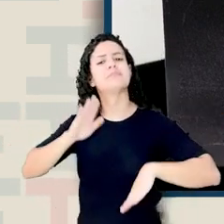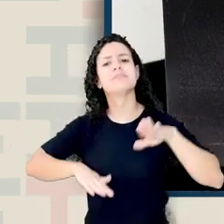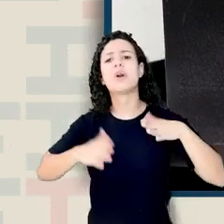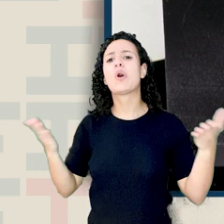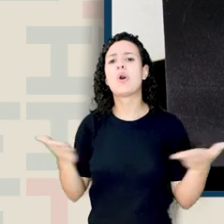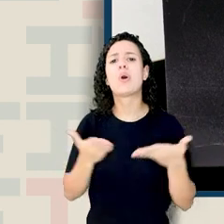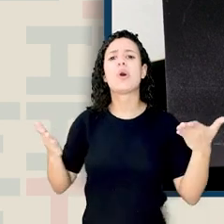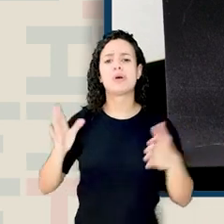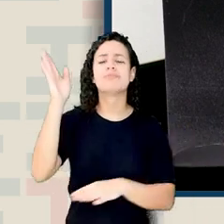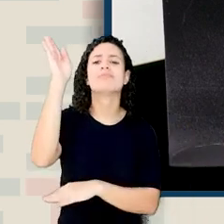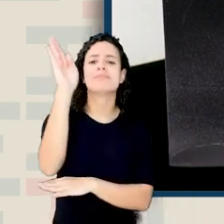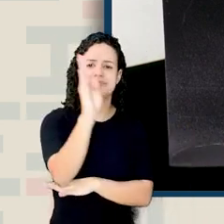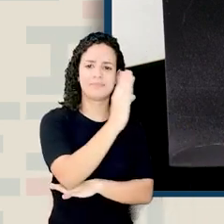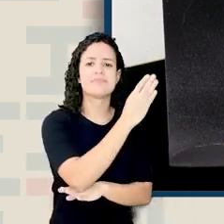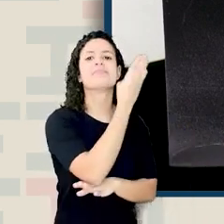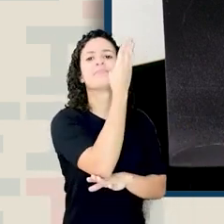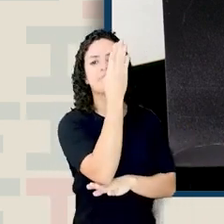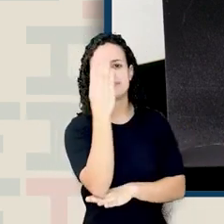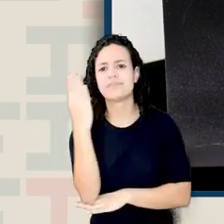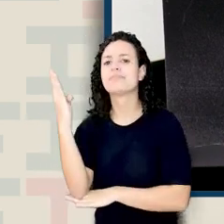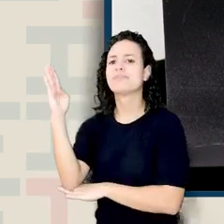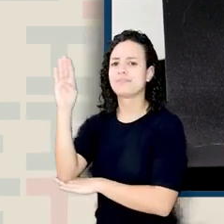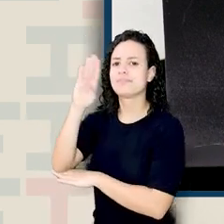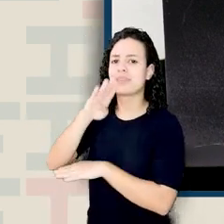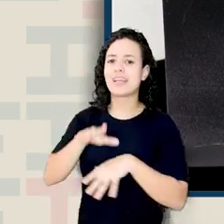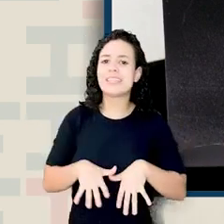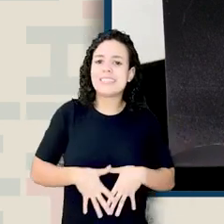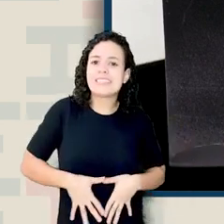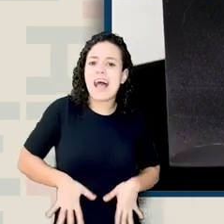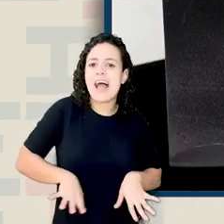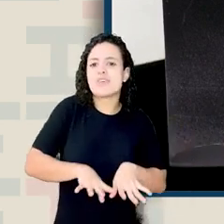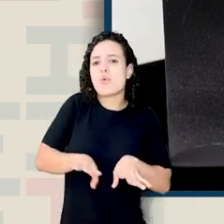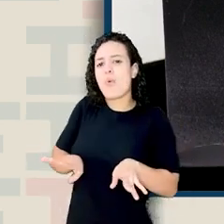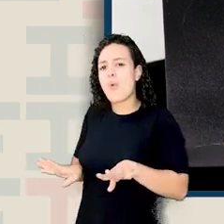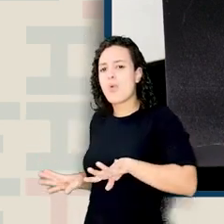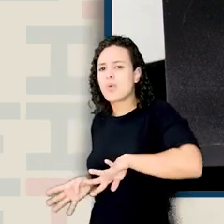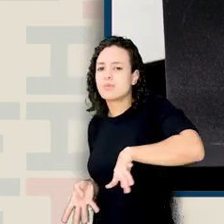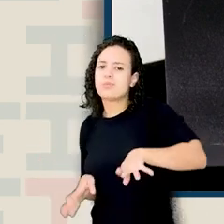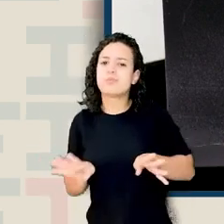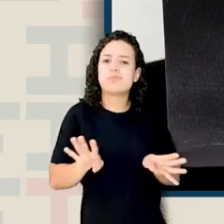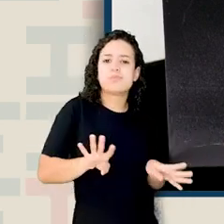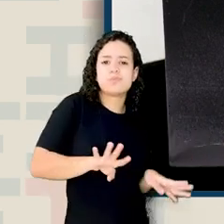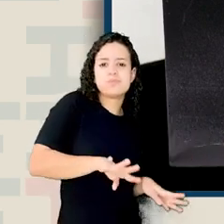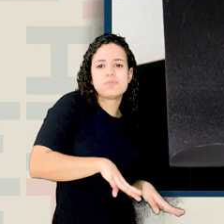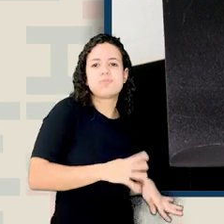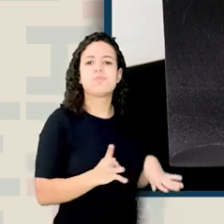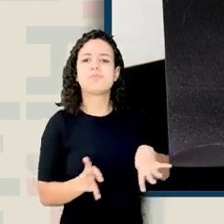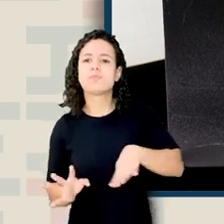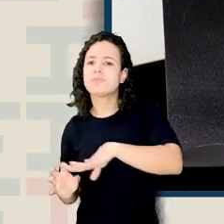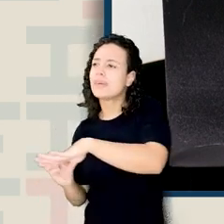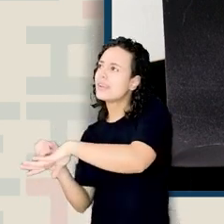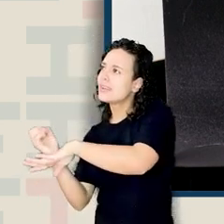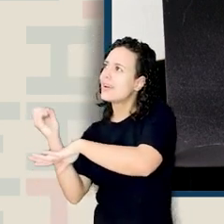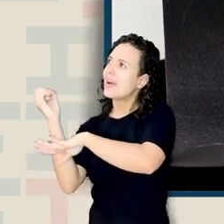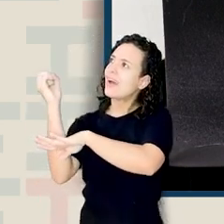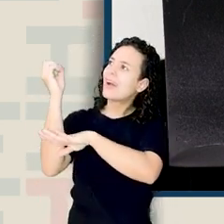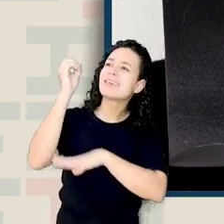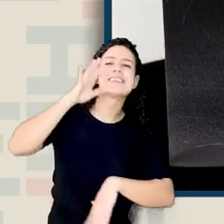é maracatu. De saia rodada, nascendo com sol,